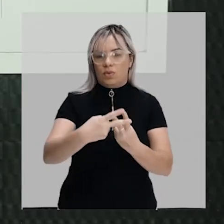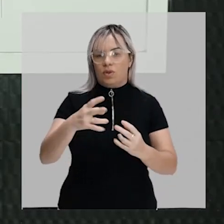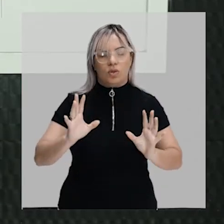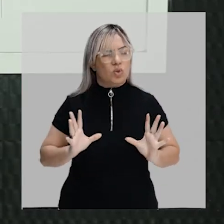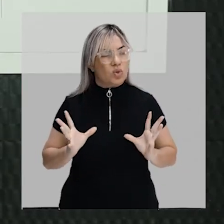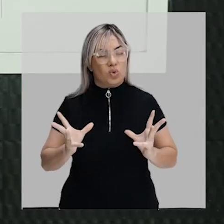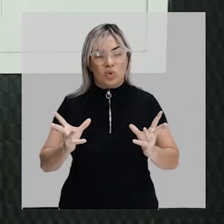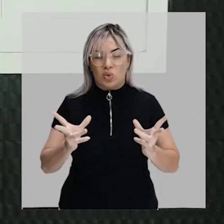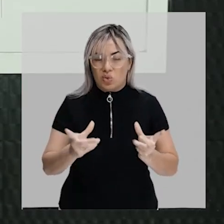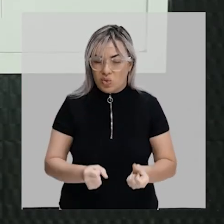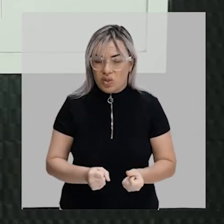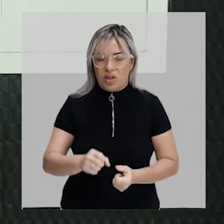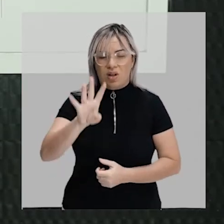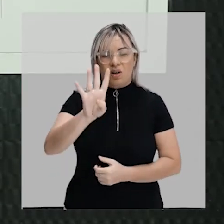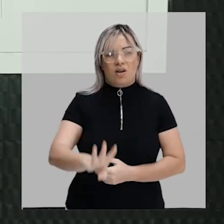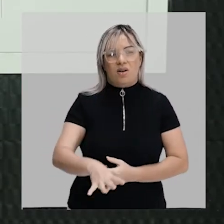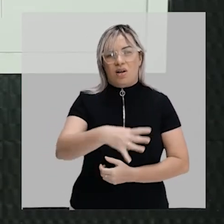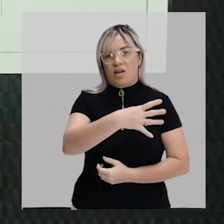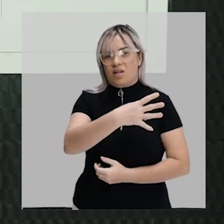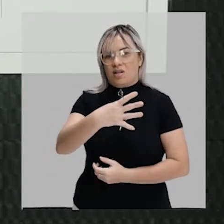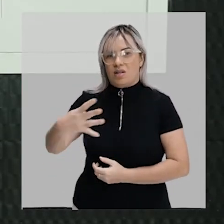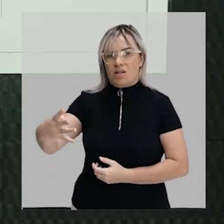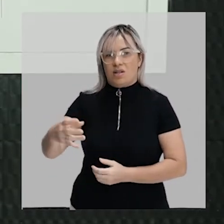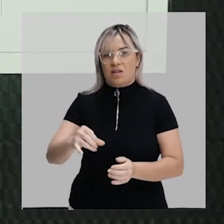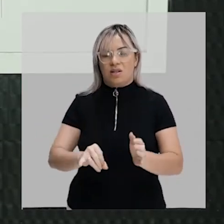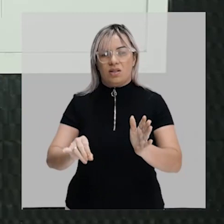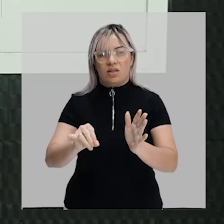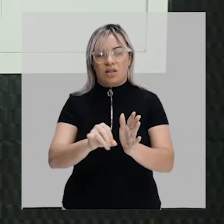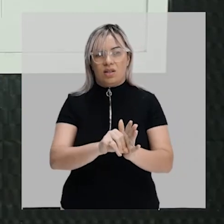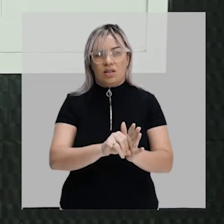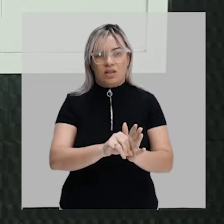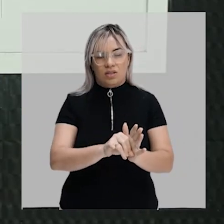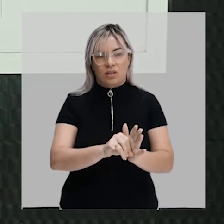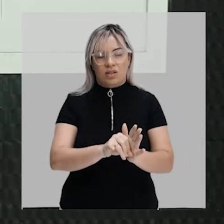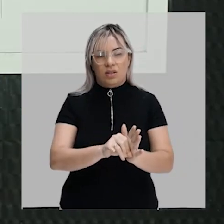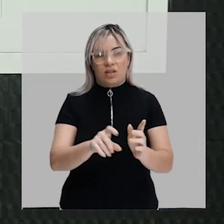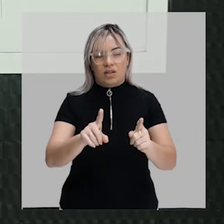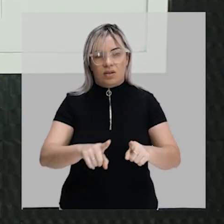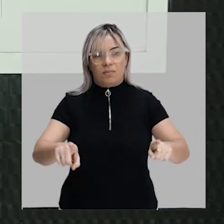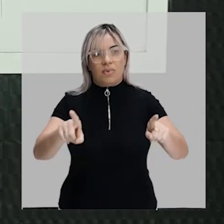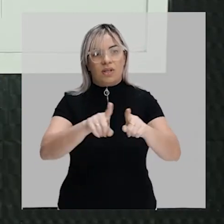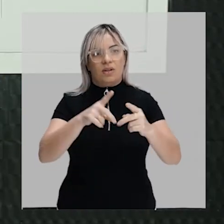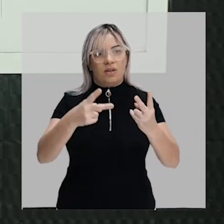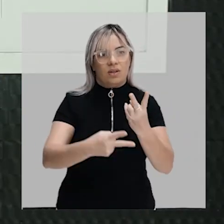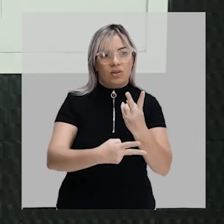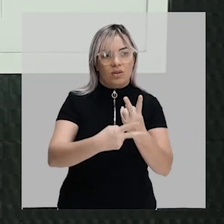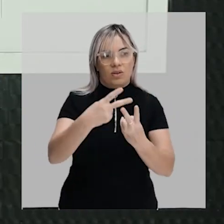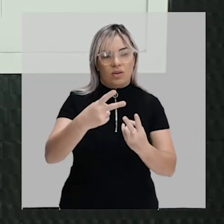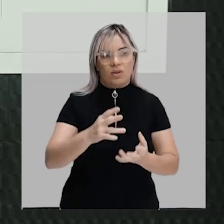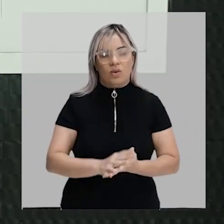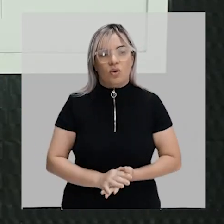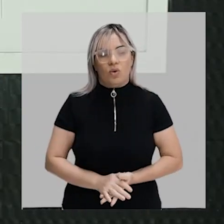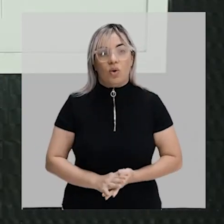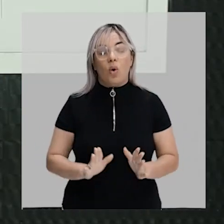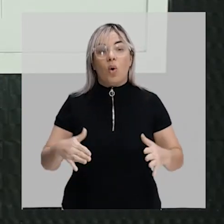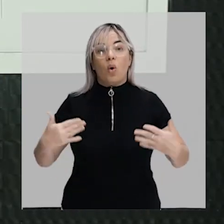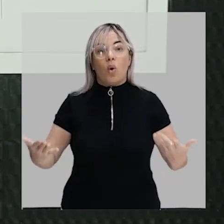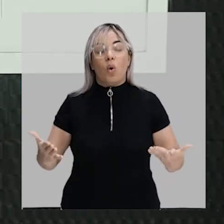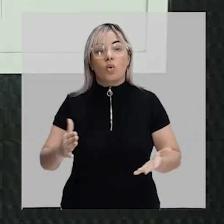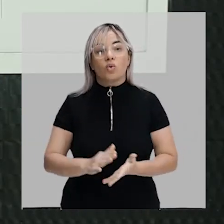toda identidade por definição a matriz quadrada onde os elementos da Diagonal principal